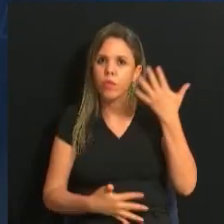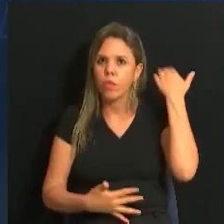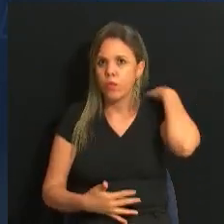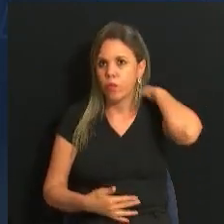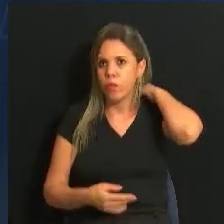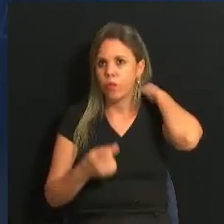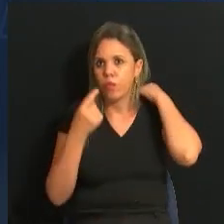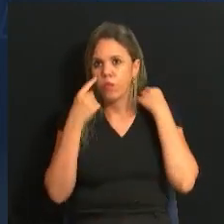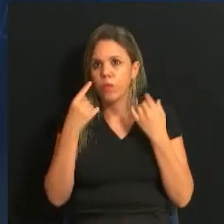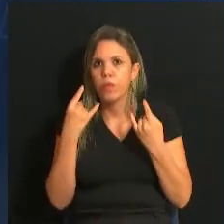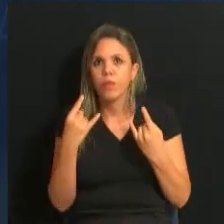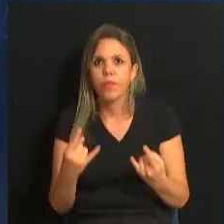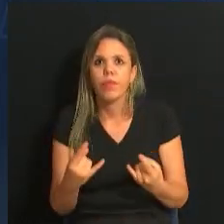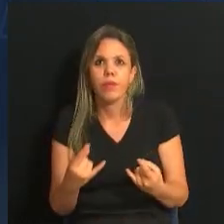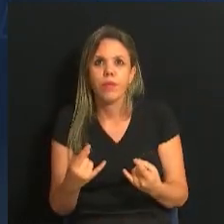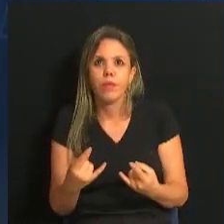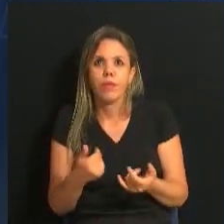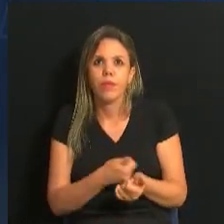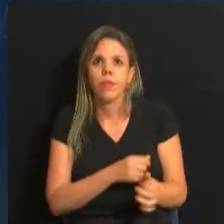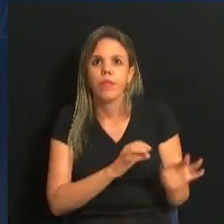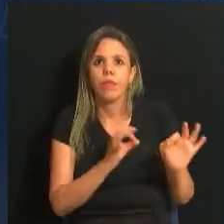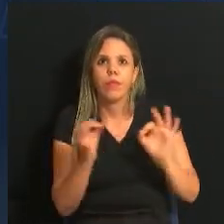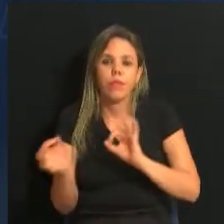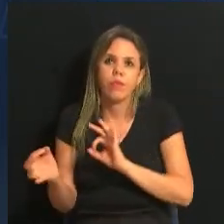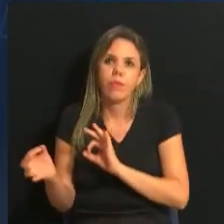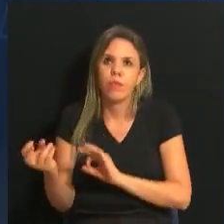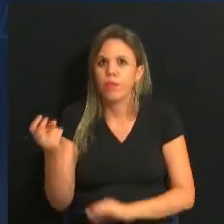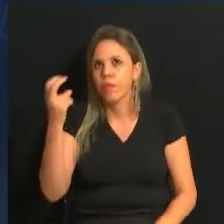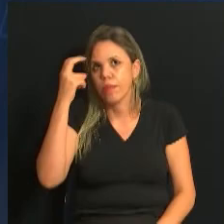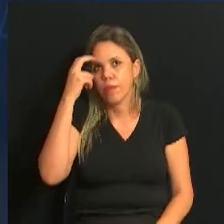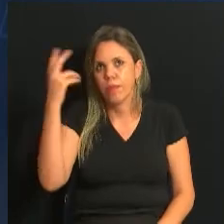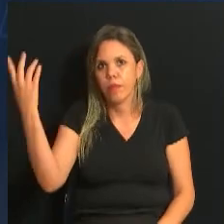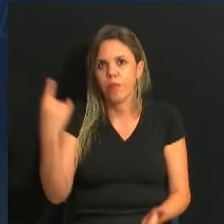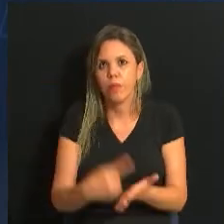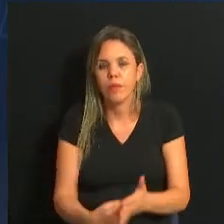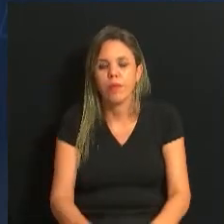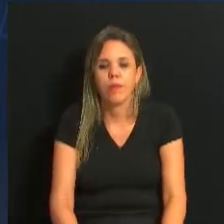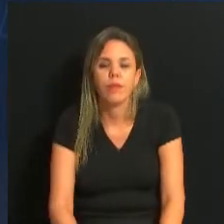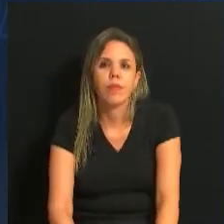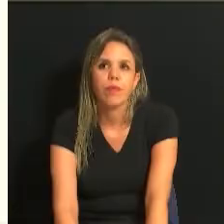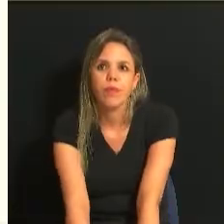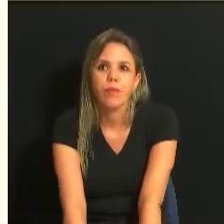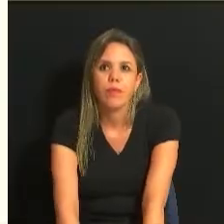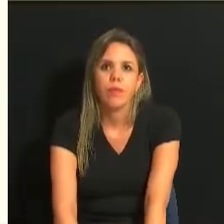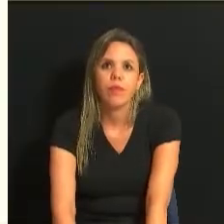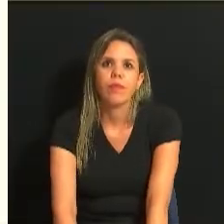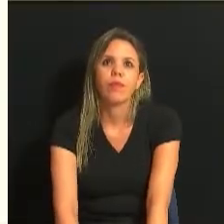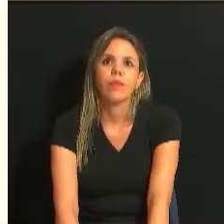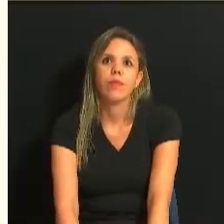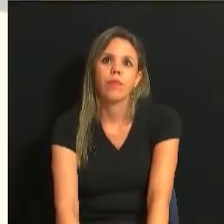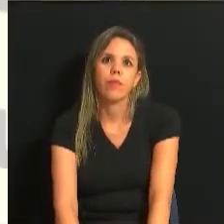muitas atrações que você acompanha a partir de agora na Agenda Cultural.